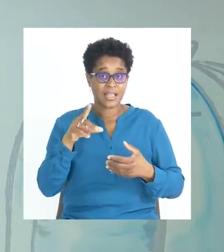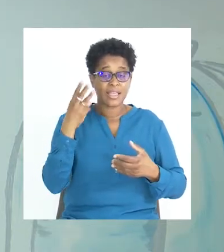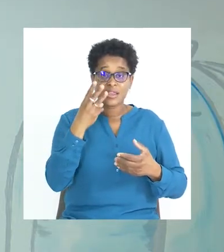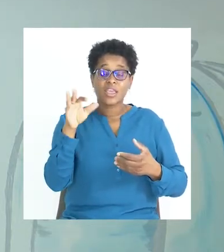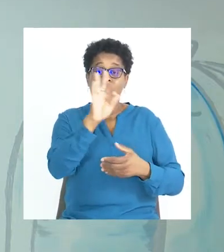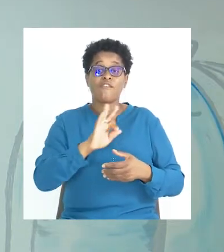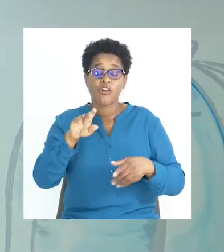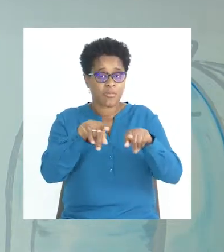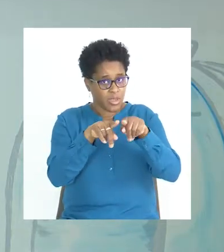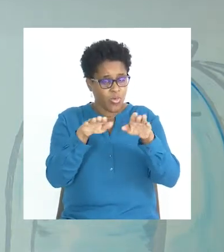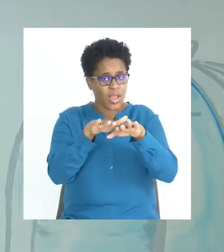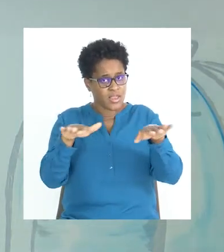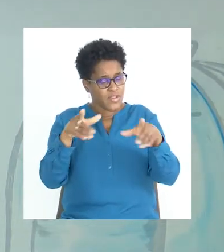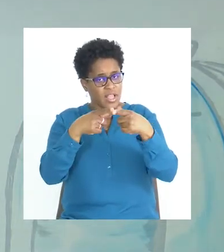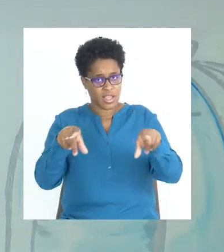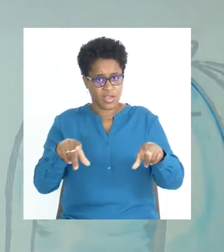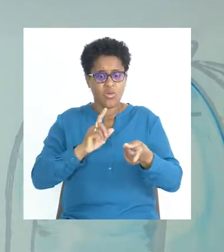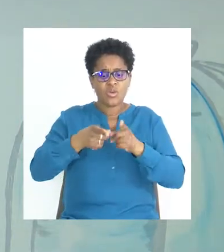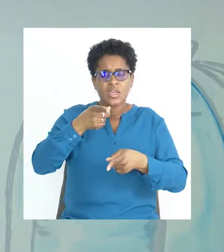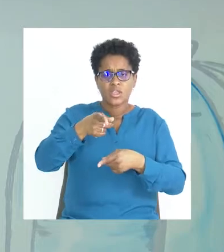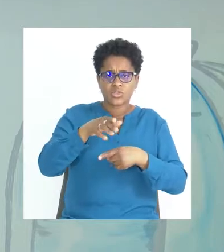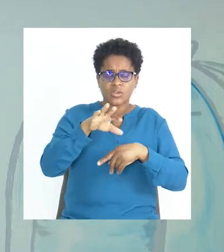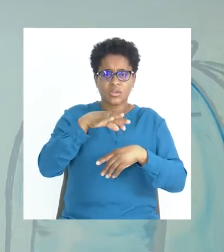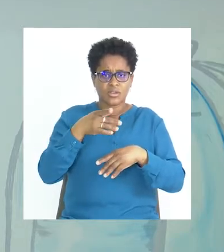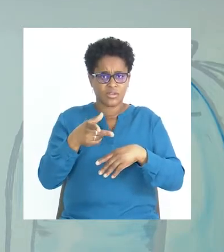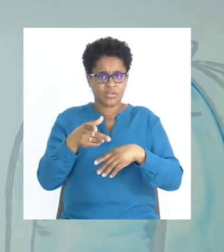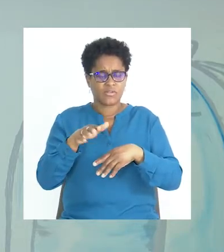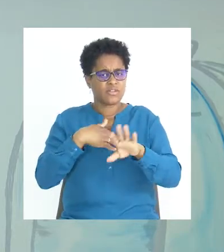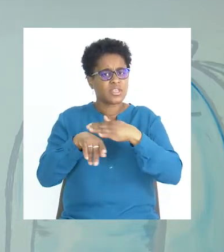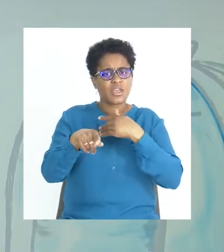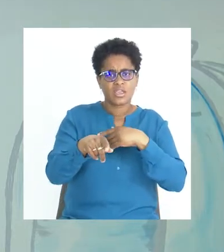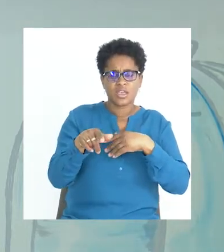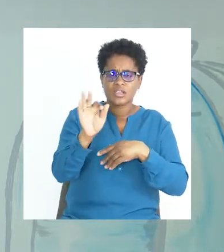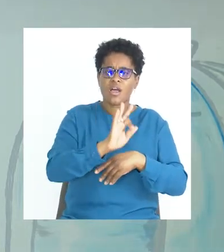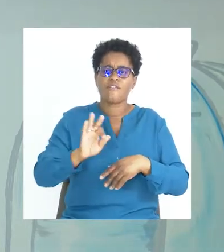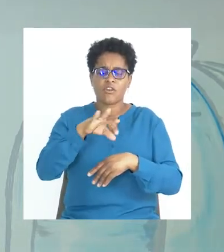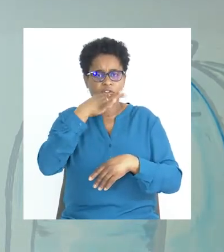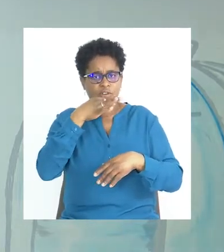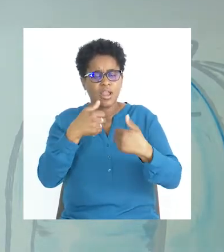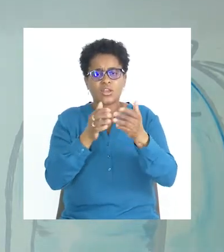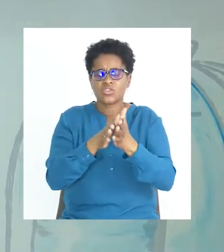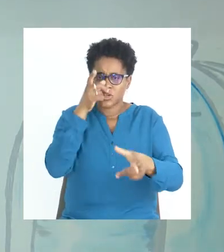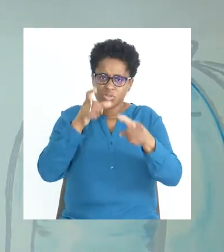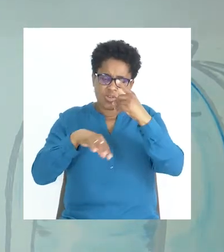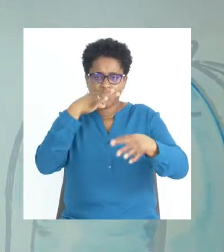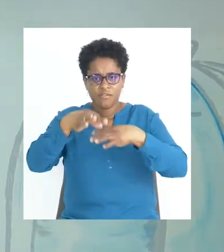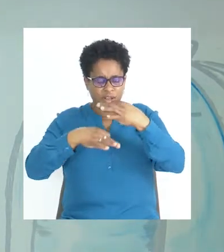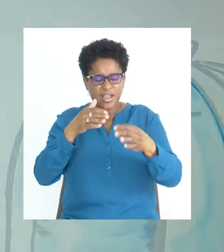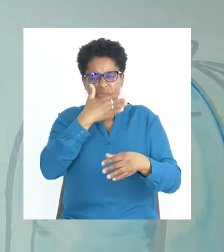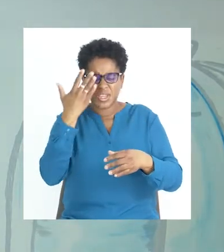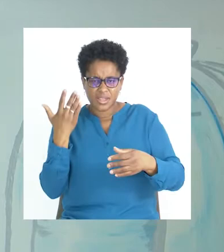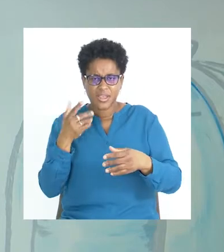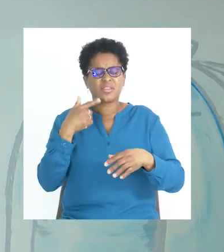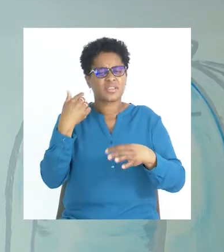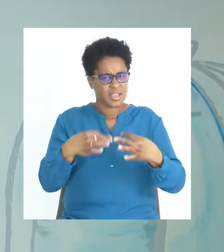língua. E o que é que vais fazer aqui? Esta é aquela forma de falar que todas as pessoas utilizam no seu dia a dia, então é usado com